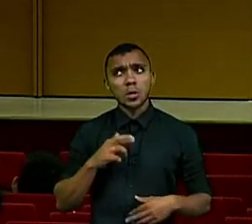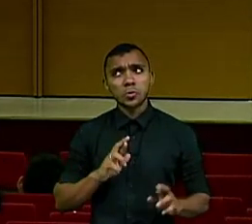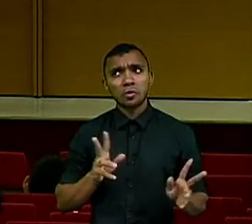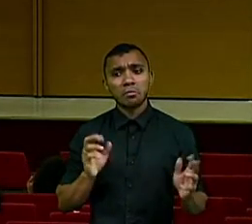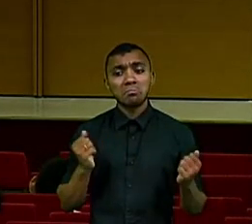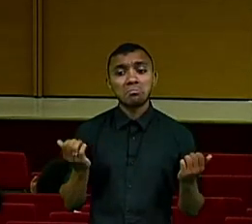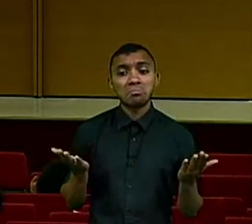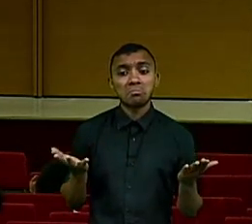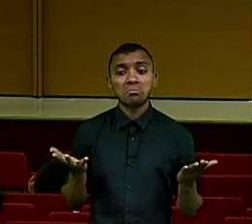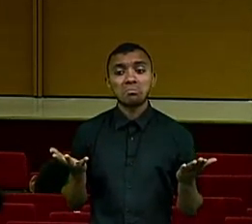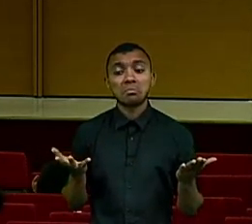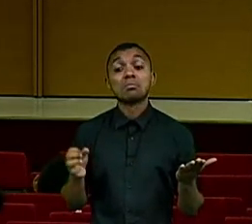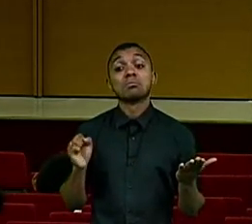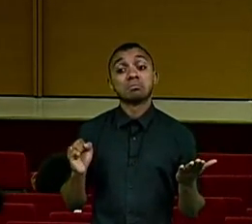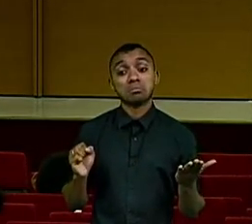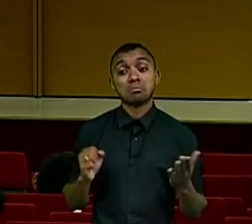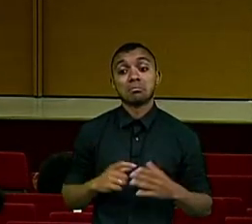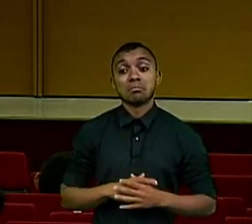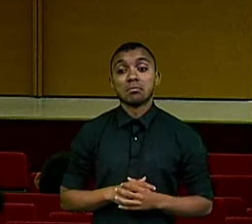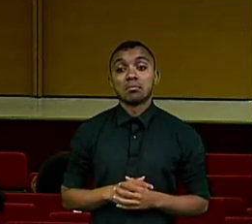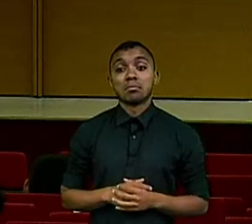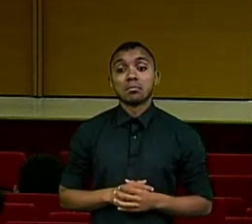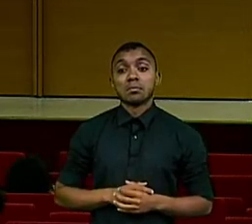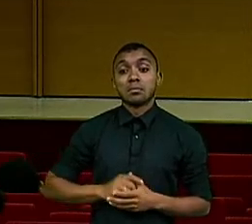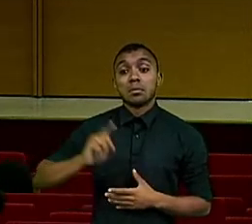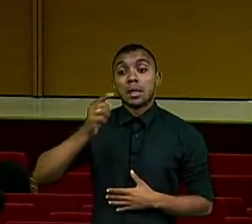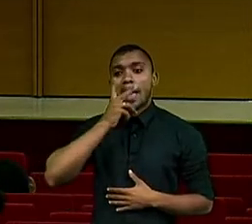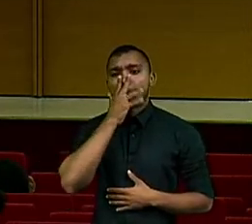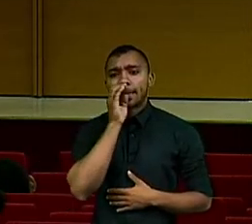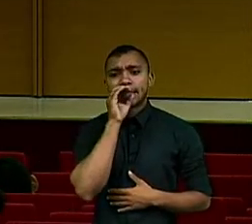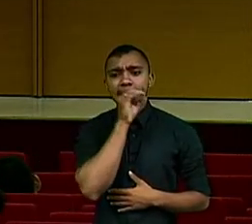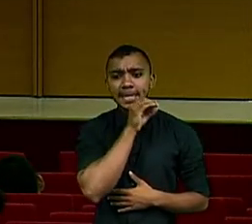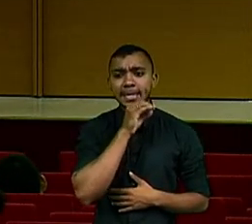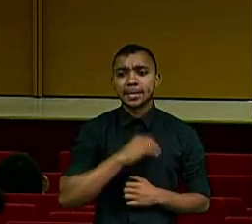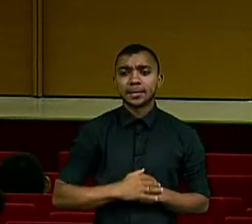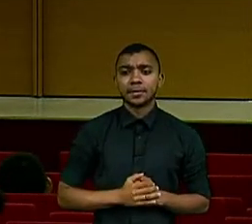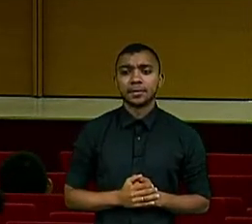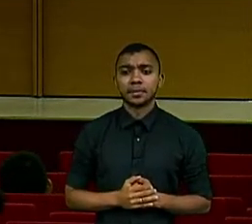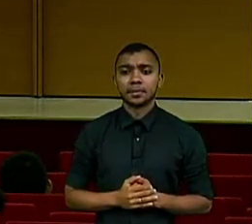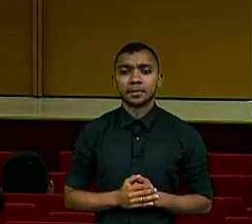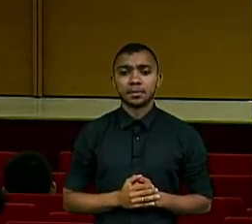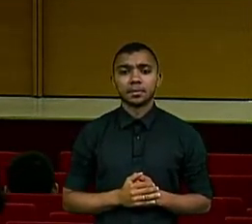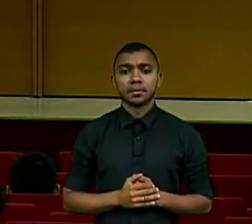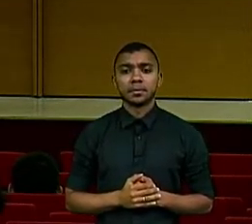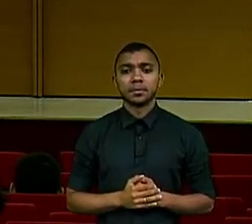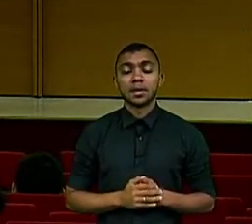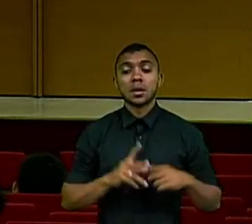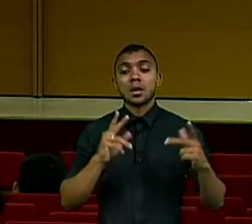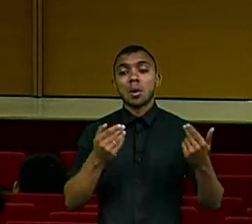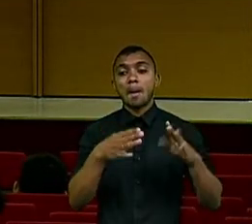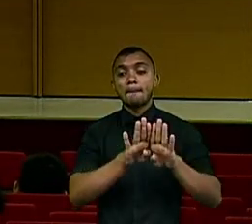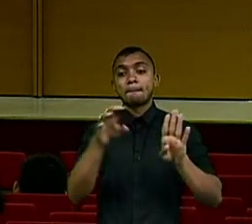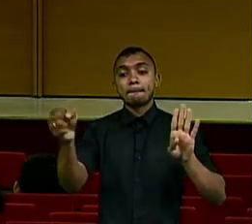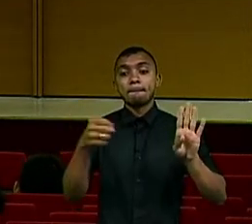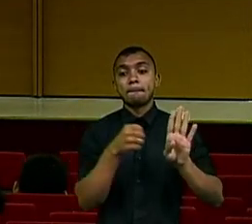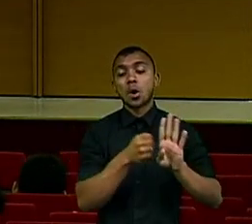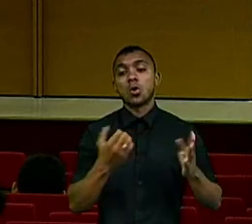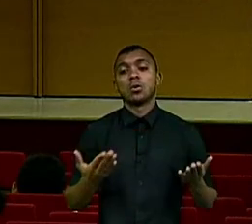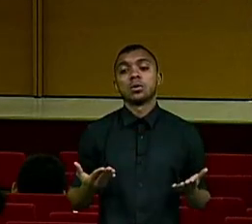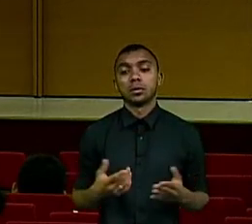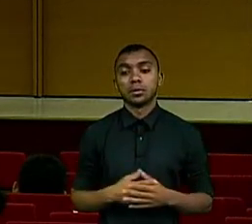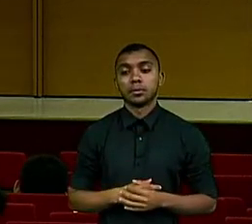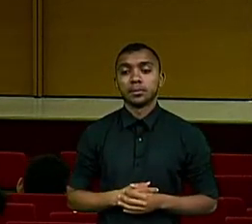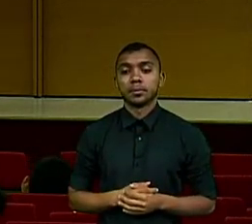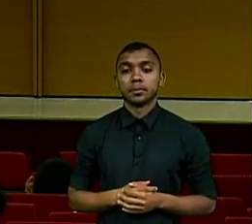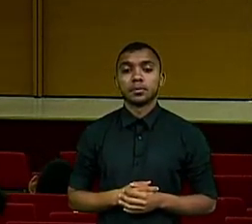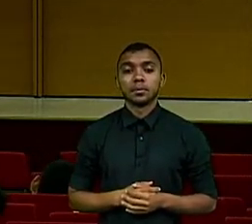aqui parece mais quente do que aqui é a mesma coisa da porta e do trinco a